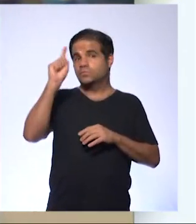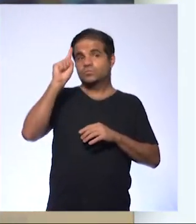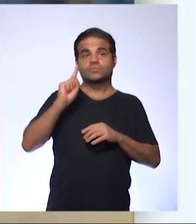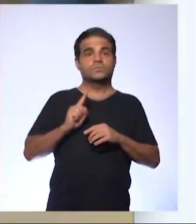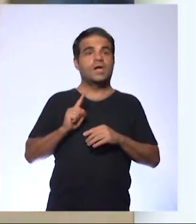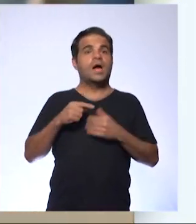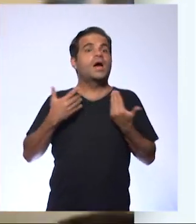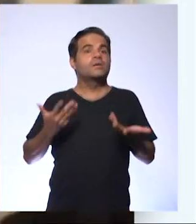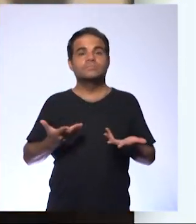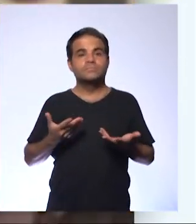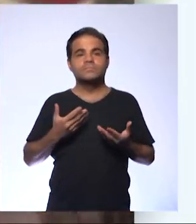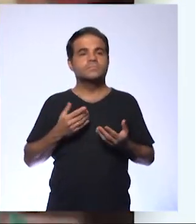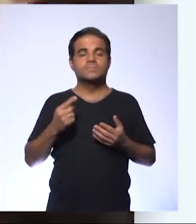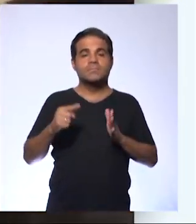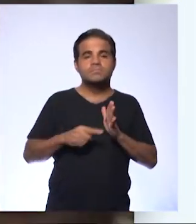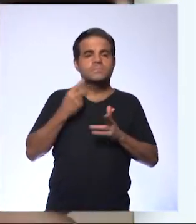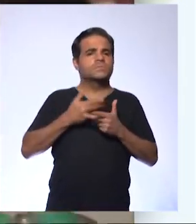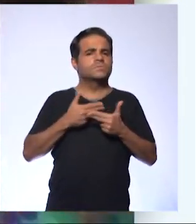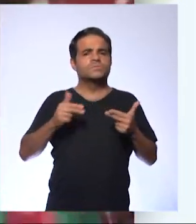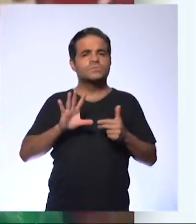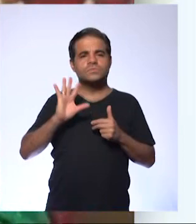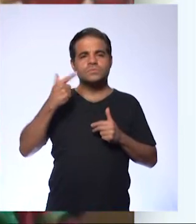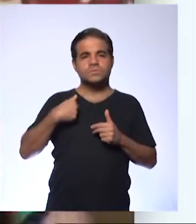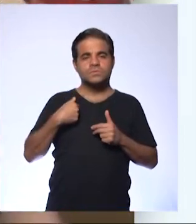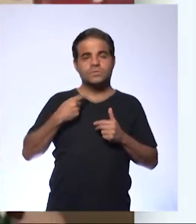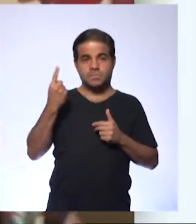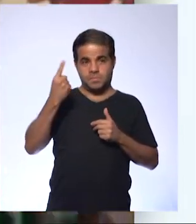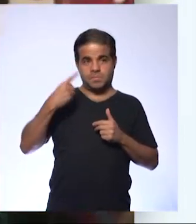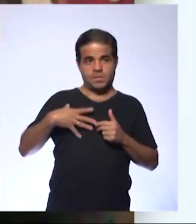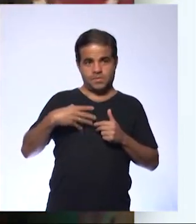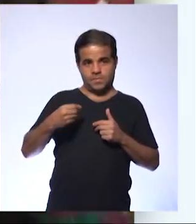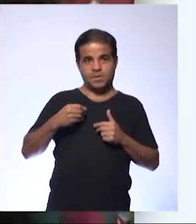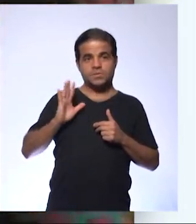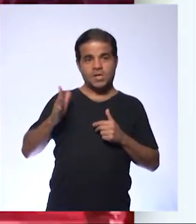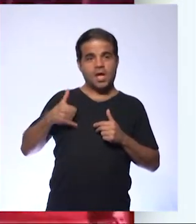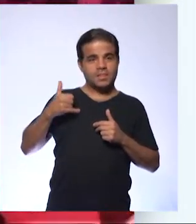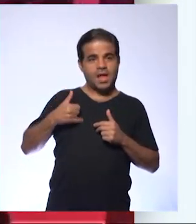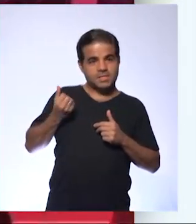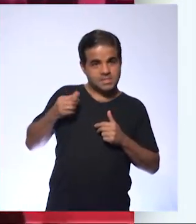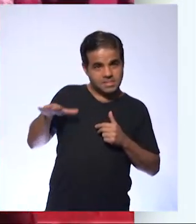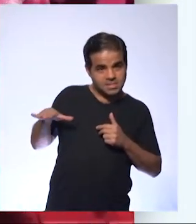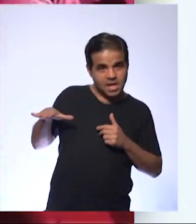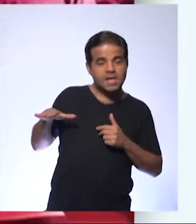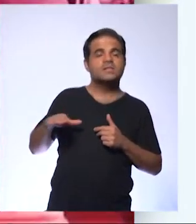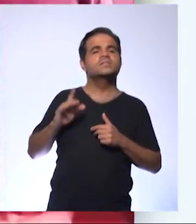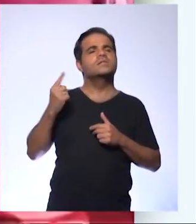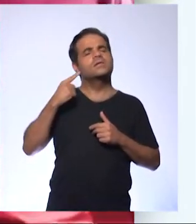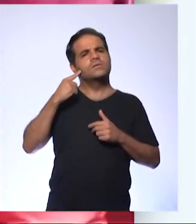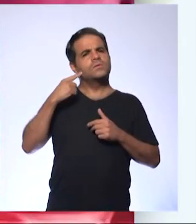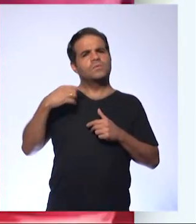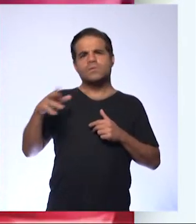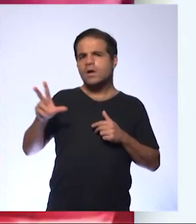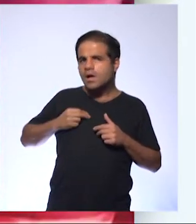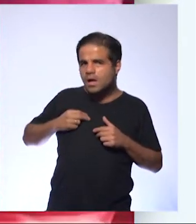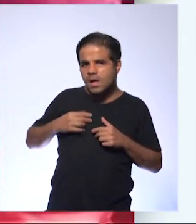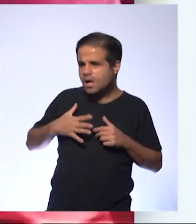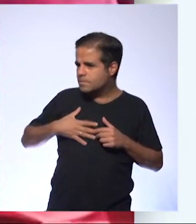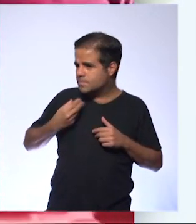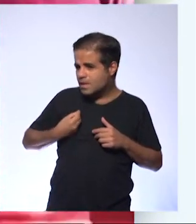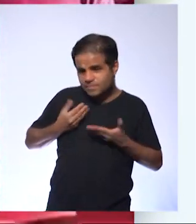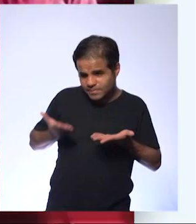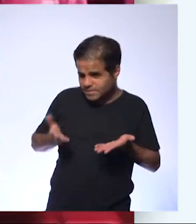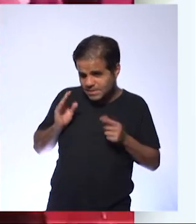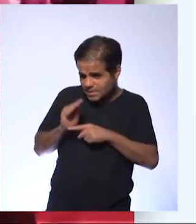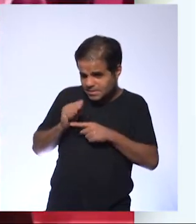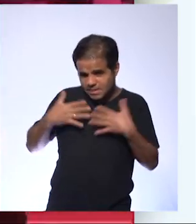ainda. A primeira coisa que aconteceu quando eu tive meu primeiro, que tem 6 anos hoje, foi, caramba, minha vida vai ser isso agora, meu